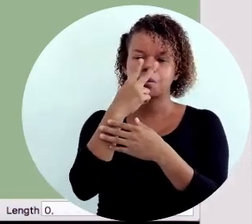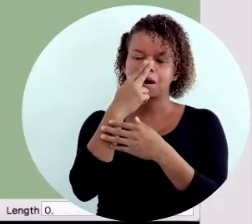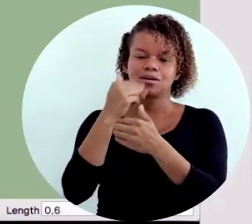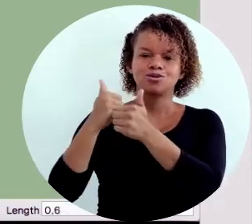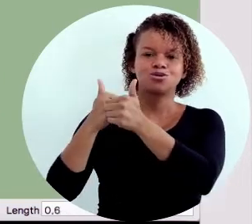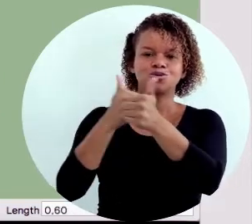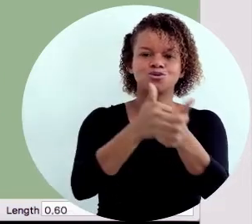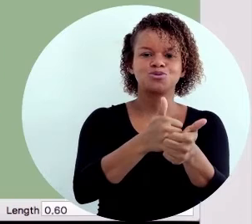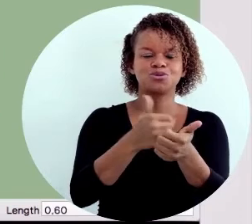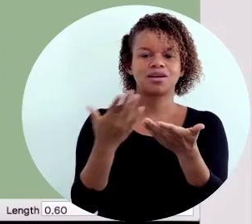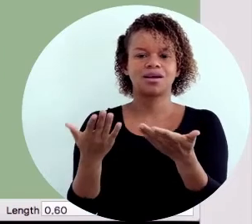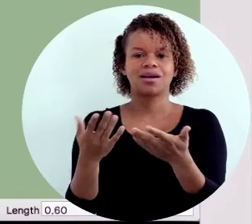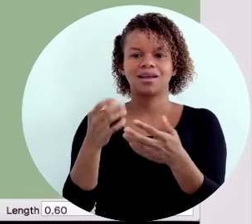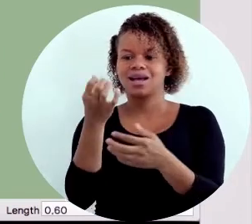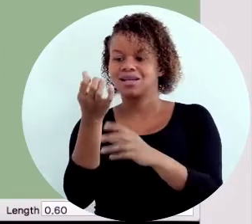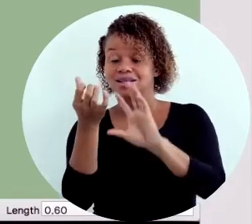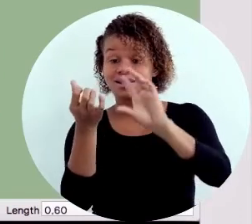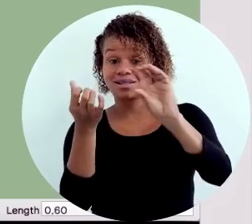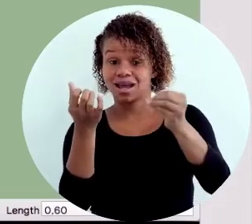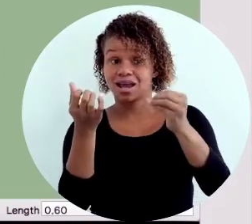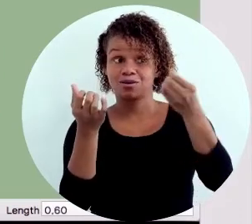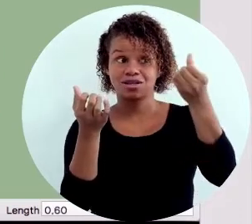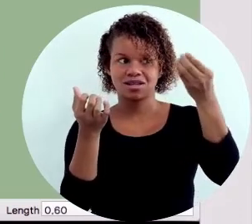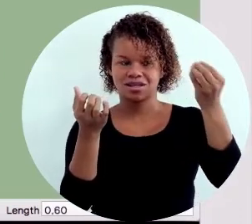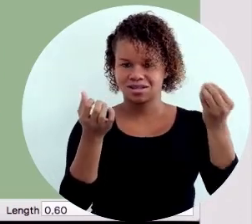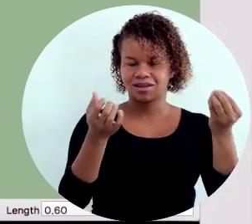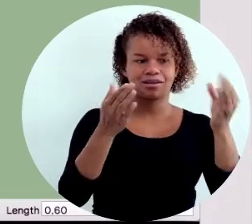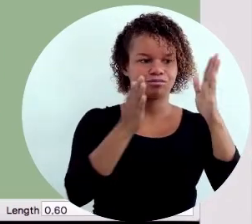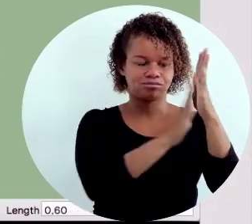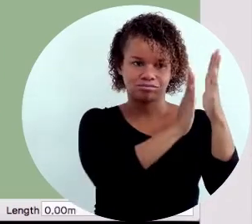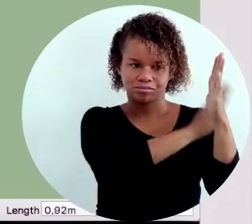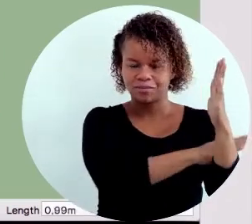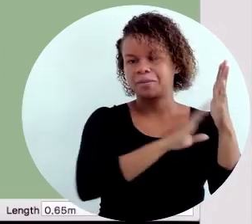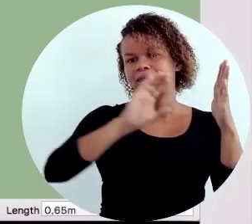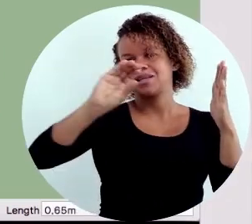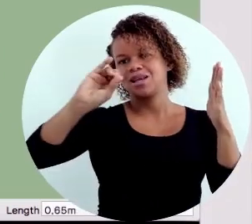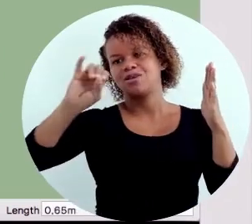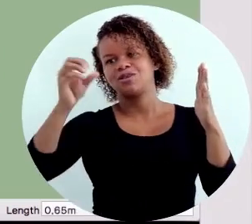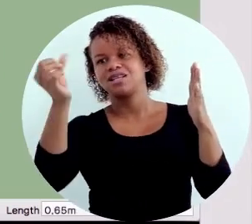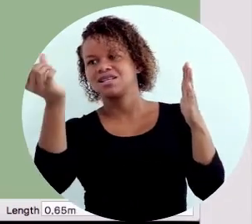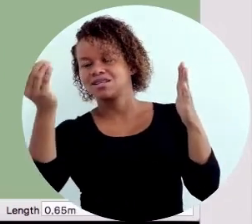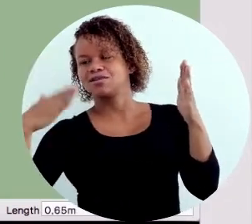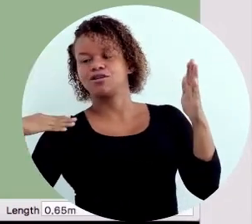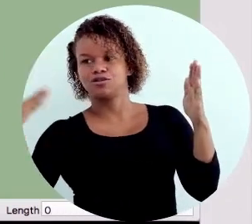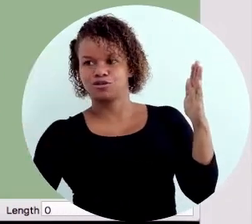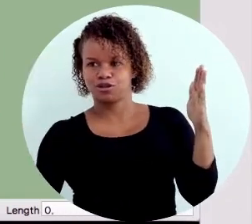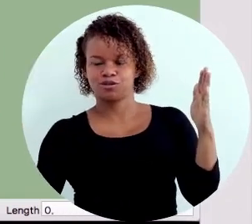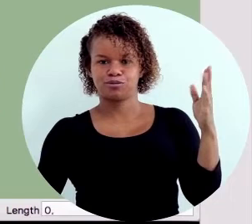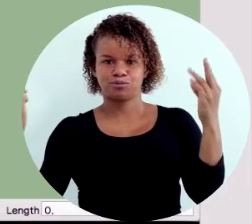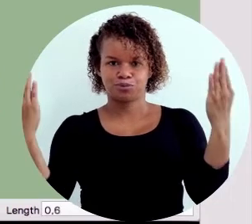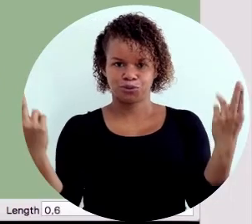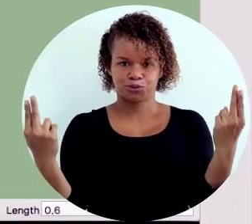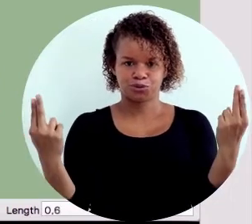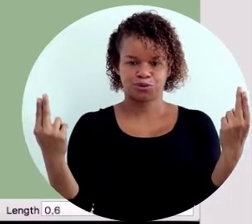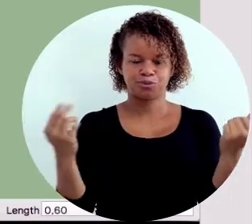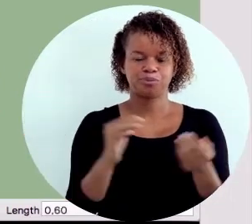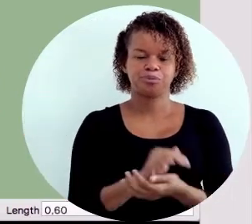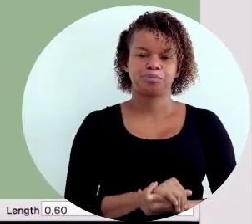guias, a 0,60 para o lado direito e 0,60 para o lado esquerdo.